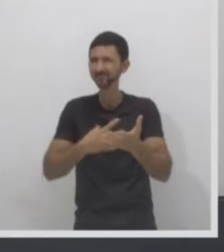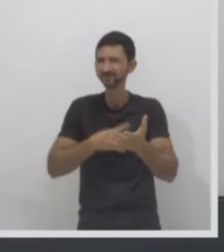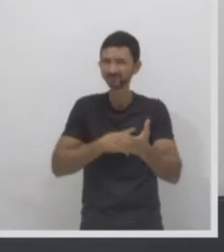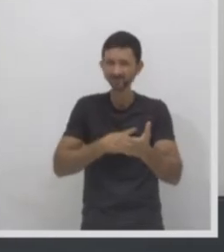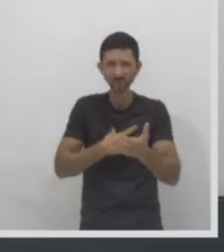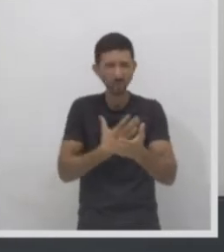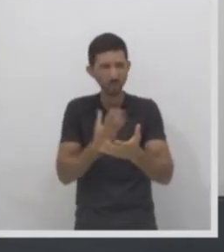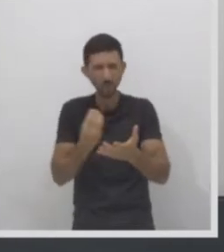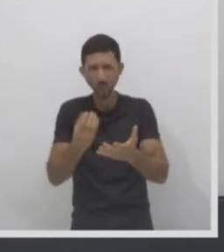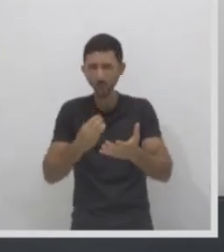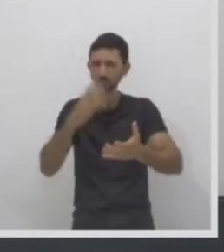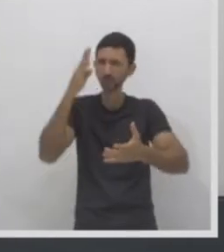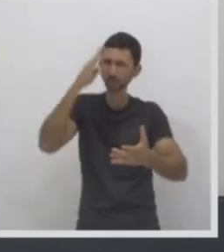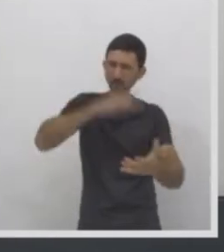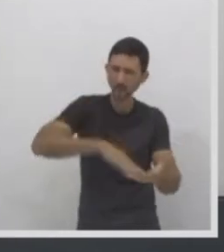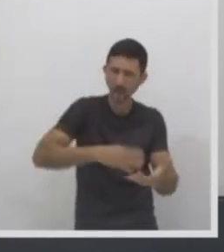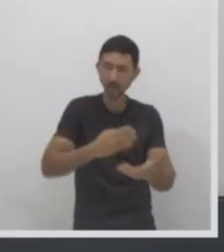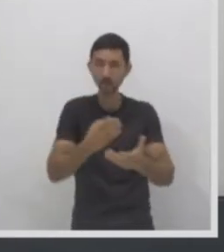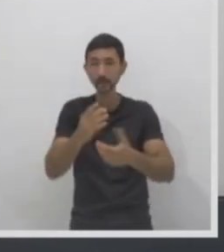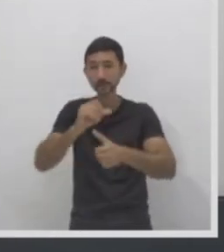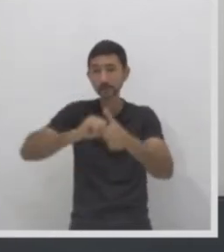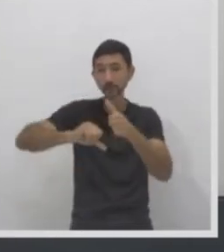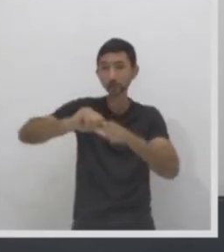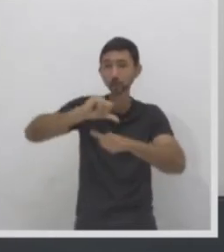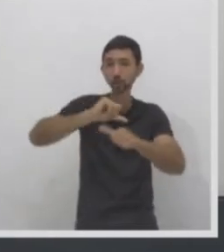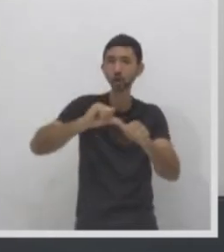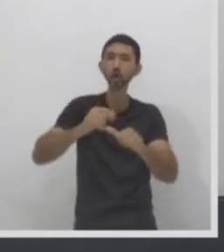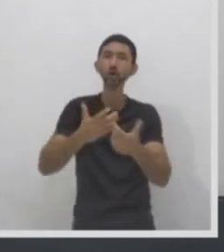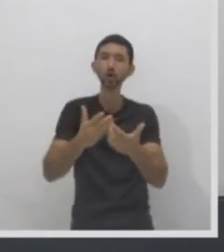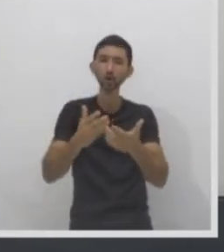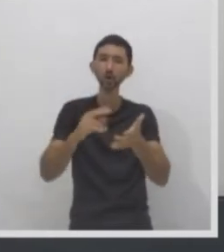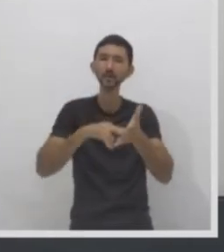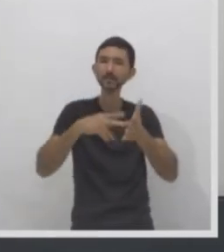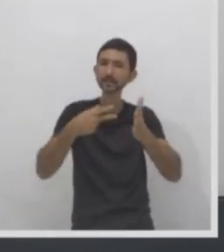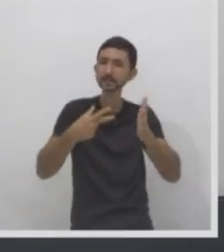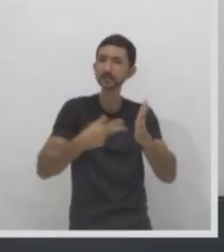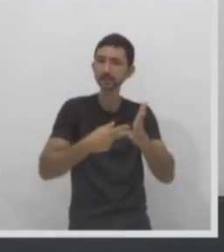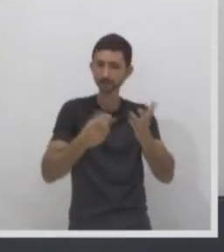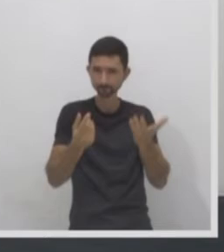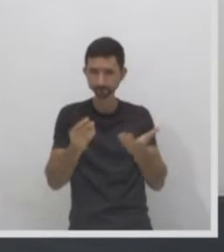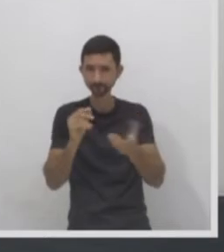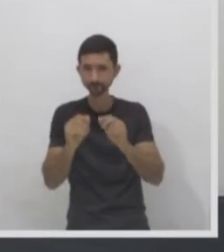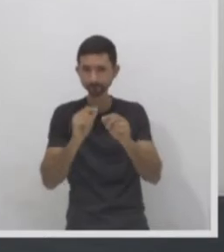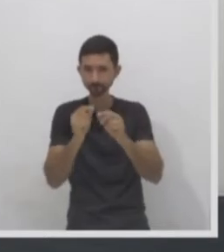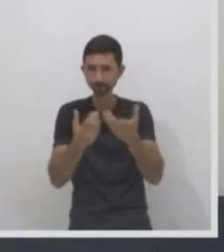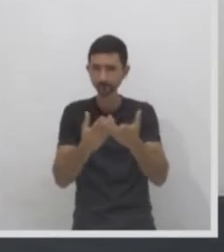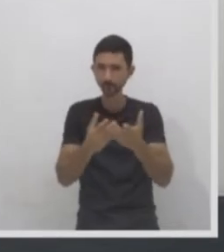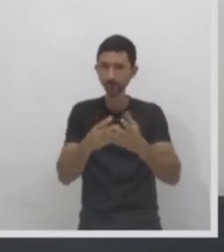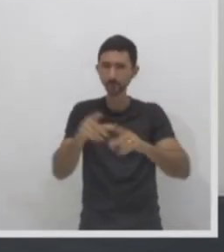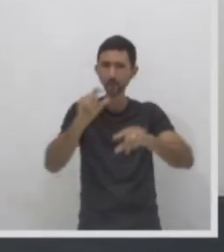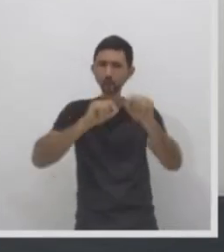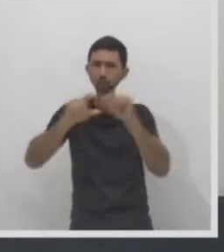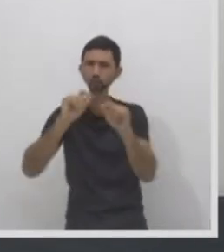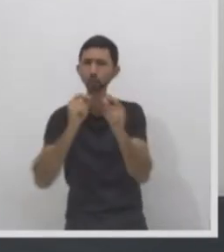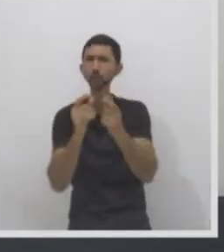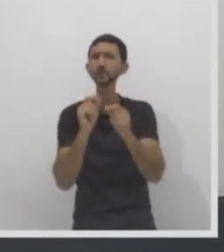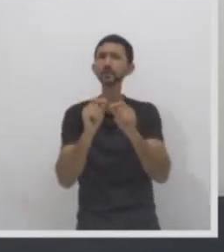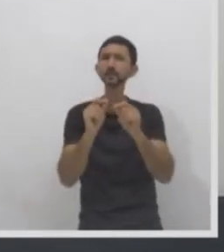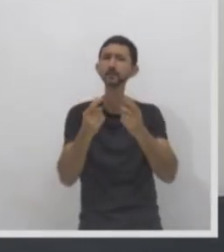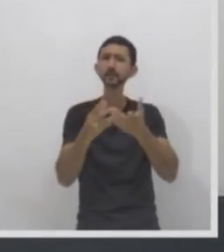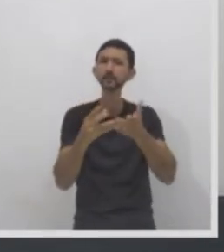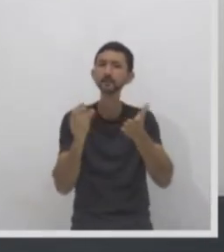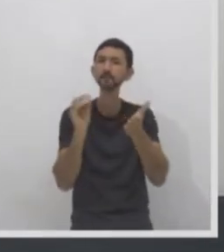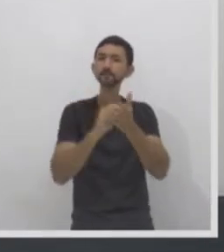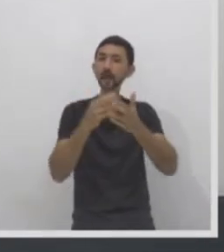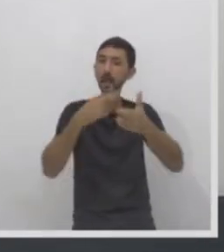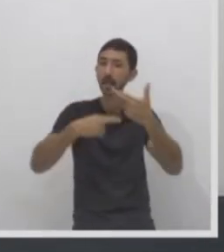mal, o muito, ele modifica o mal que você acabou de apresentar. Então, as suas escolhas, elas estão